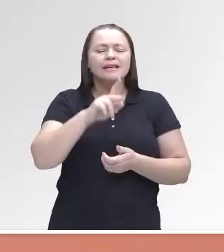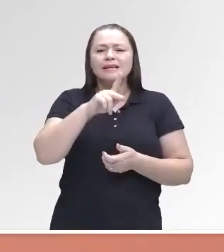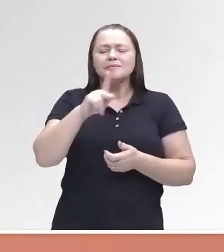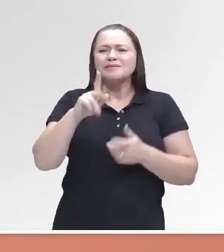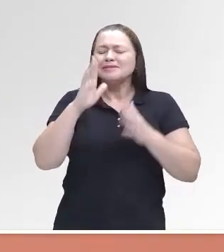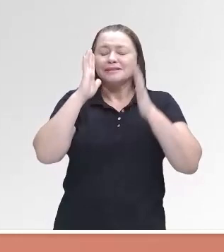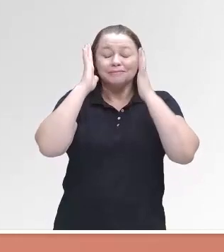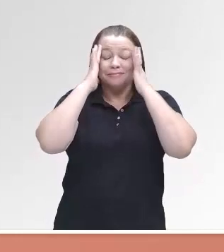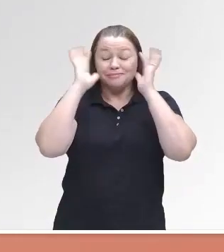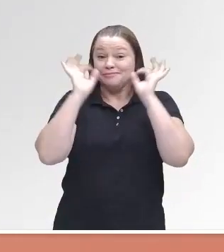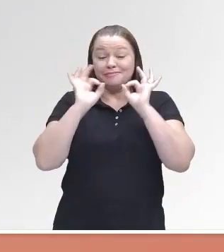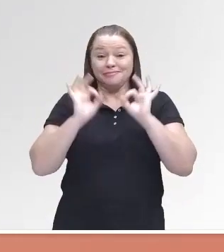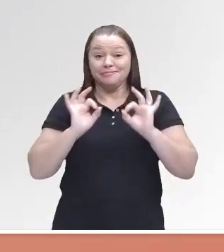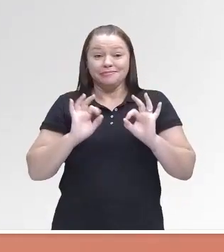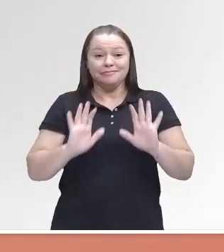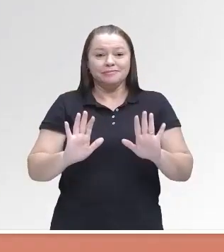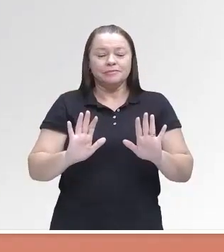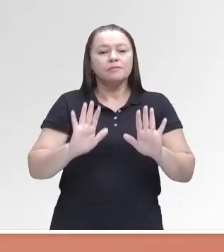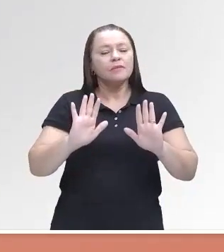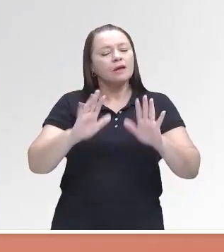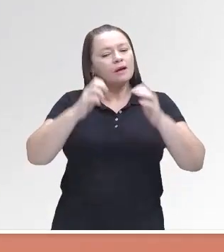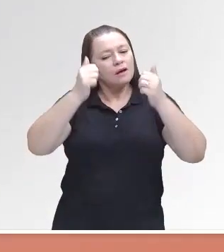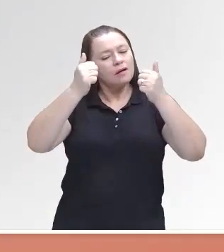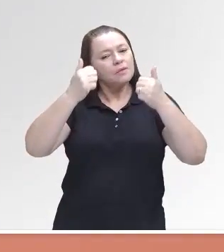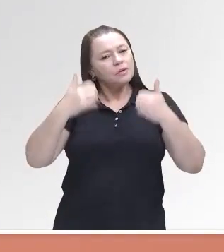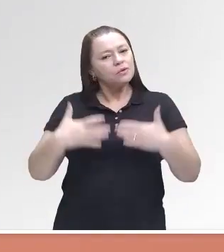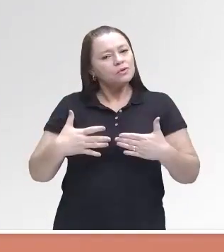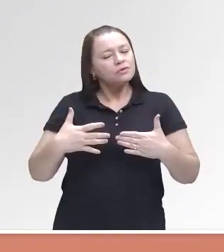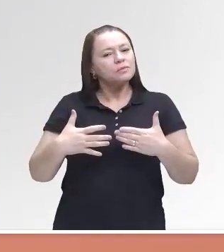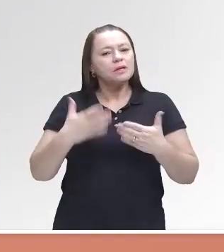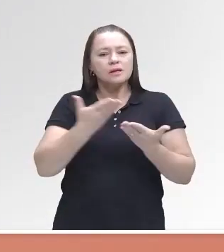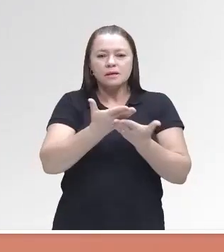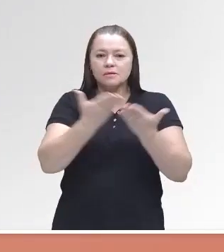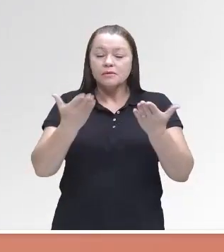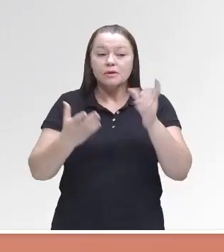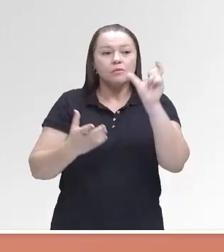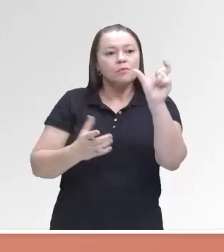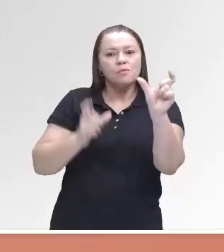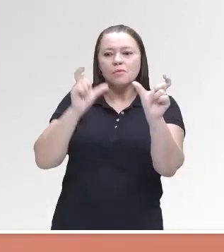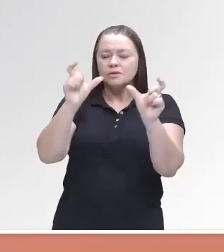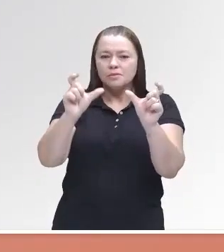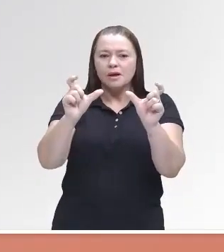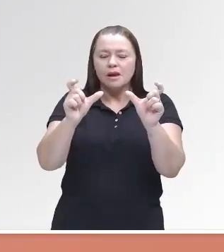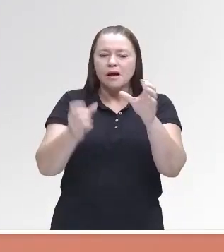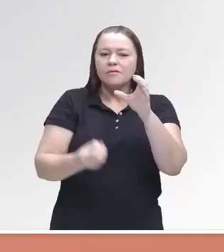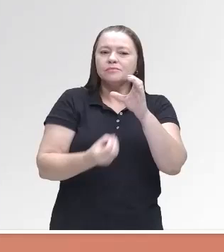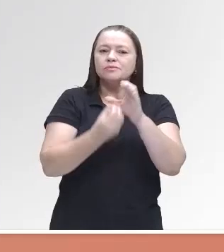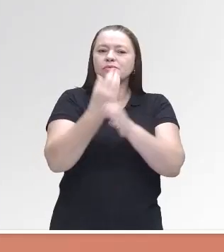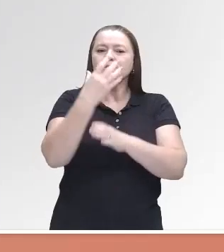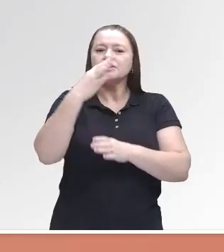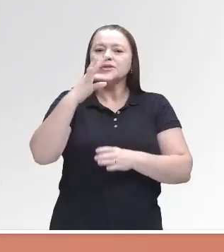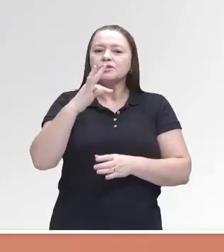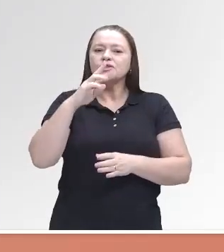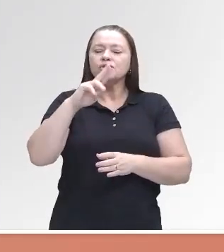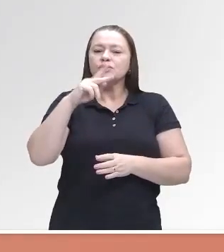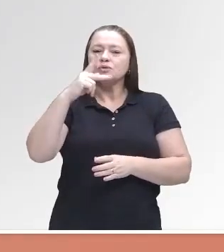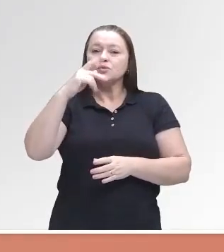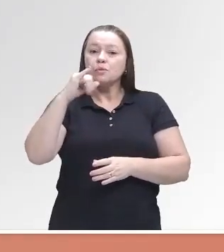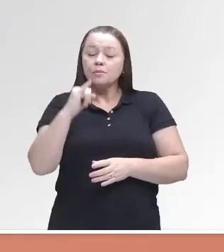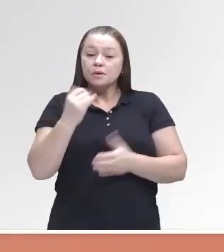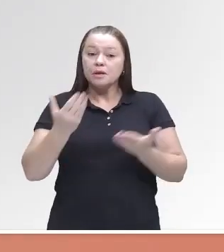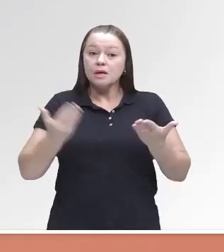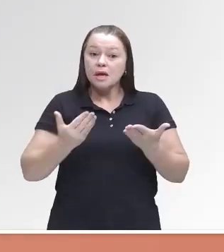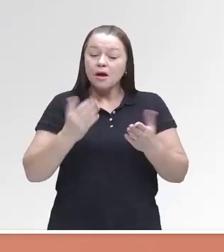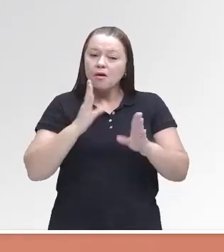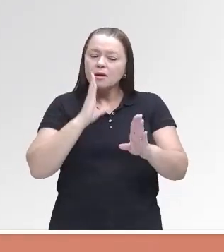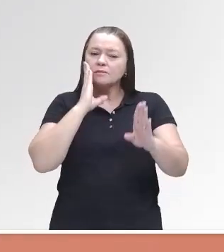entendendo nada. Eu estou explicando para vocês umas palavras de origem tupi. E agora nós vamos desvendar os